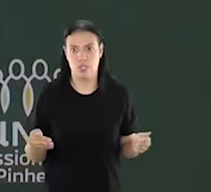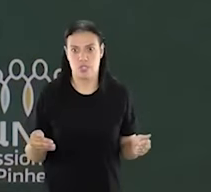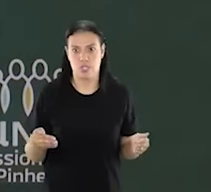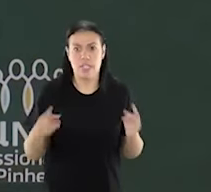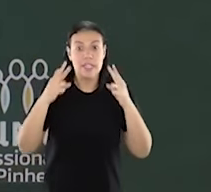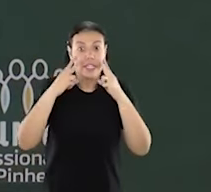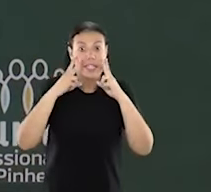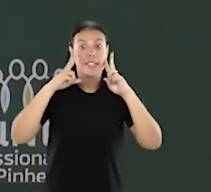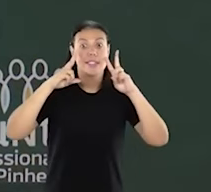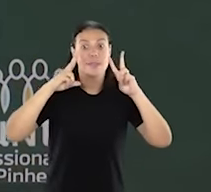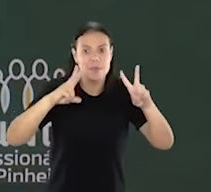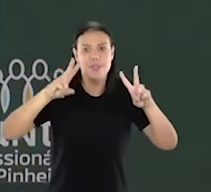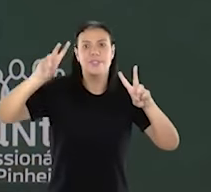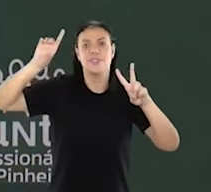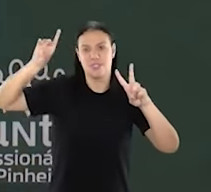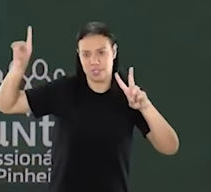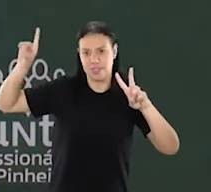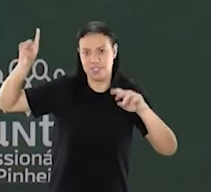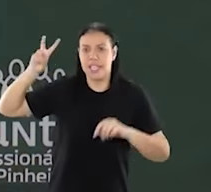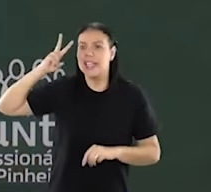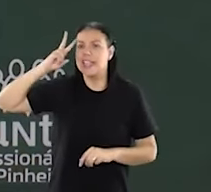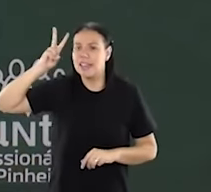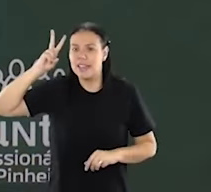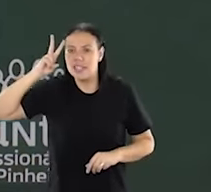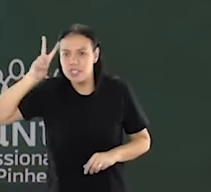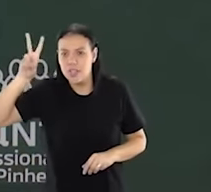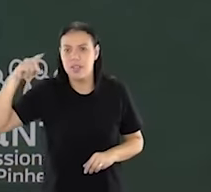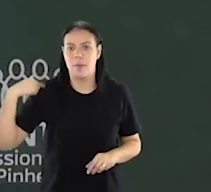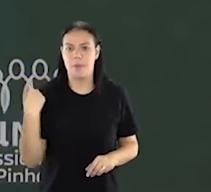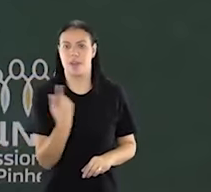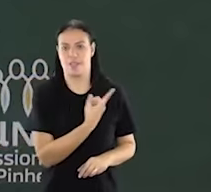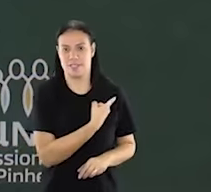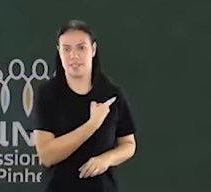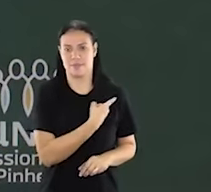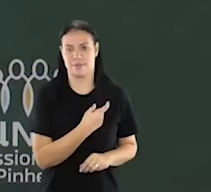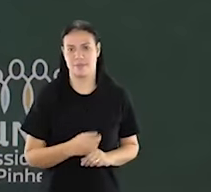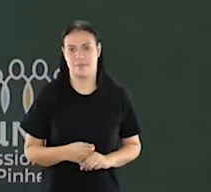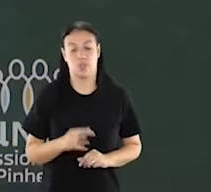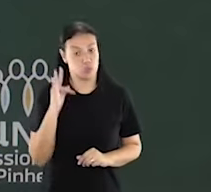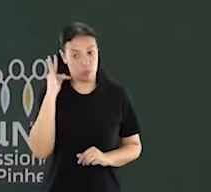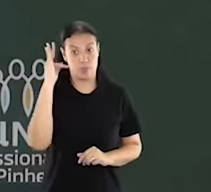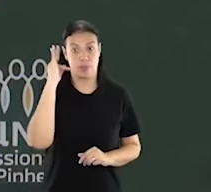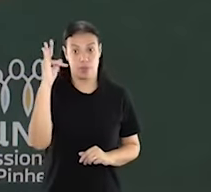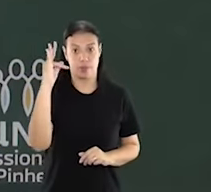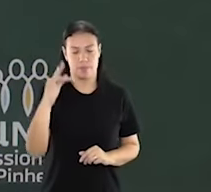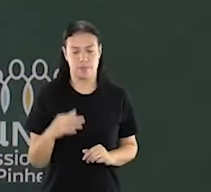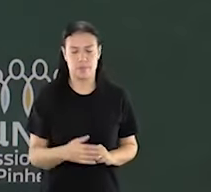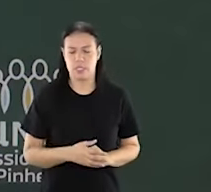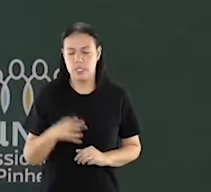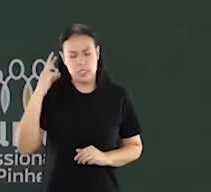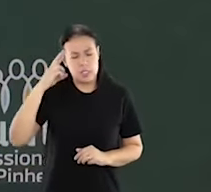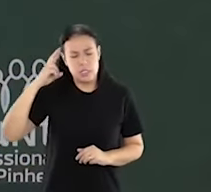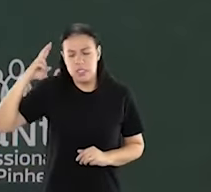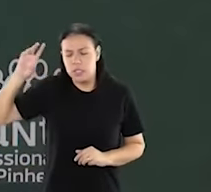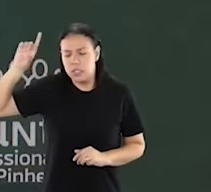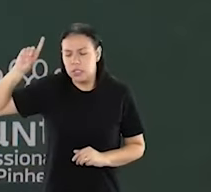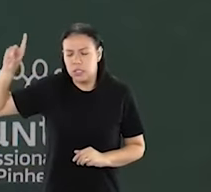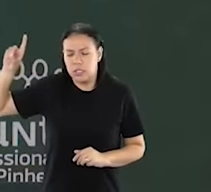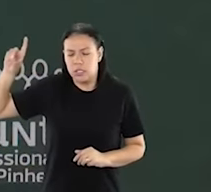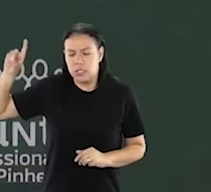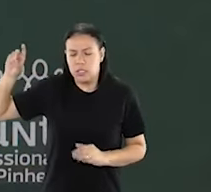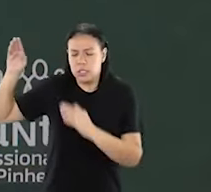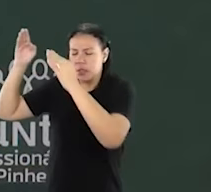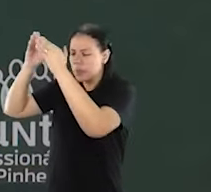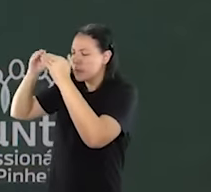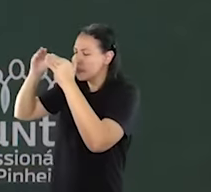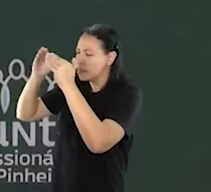glória de Deus e para a memória nossa em tempos futuros. Senhor Deus, eu te peço que tu apliques a tua palavra